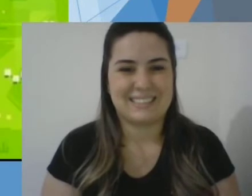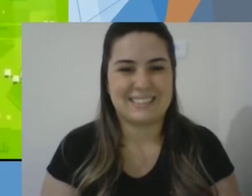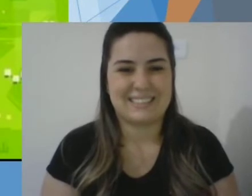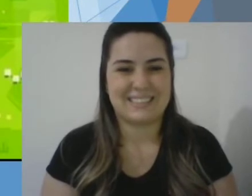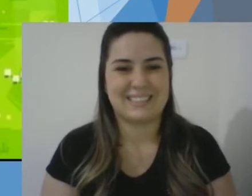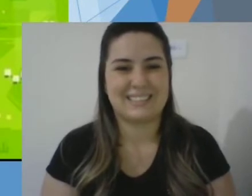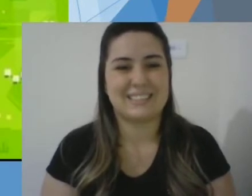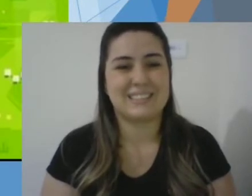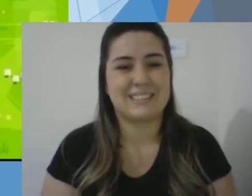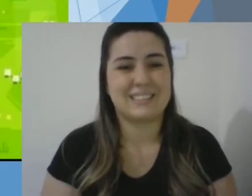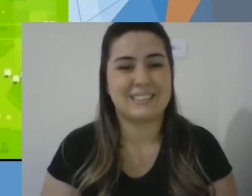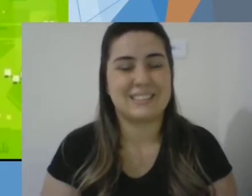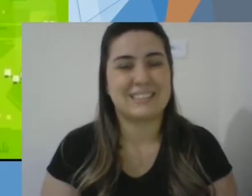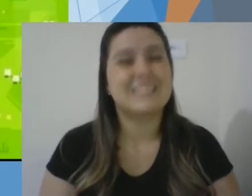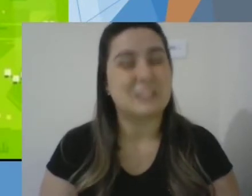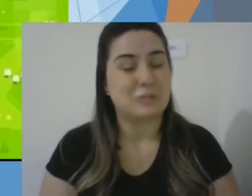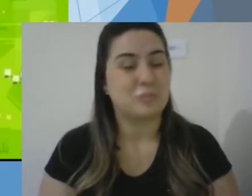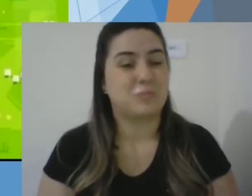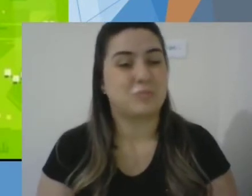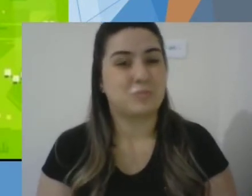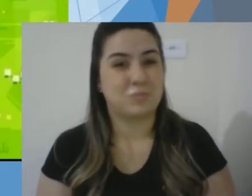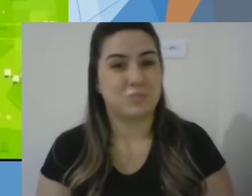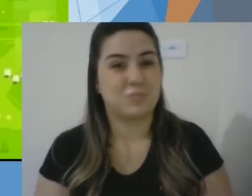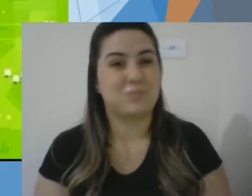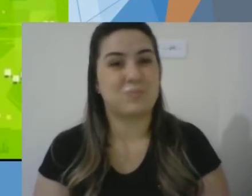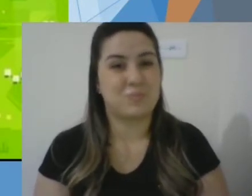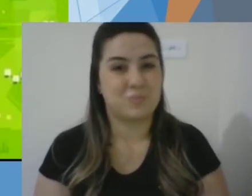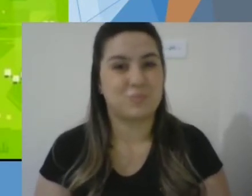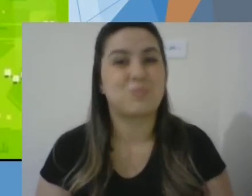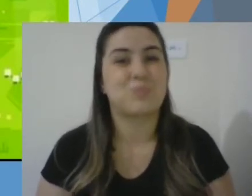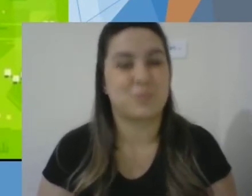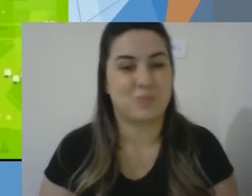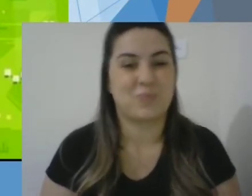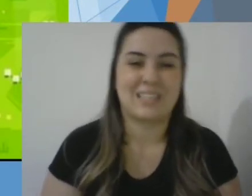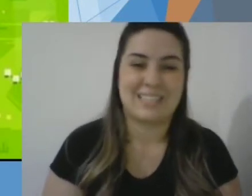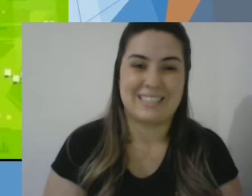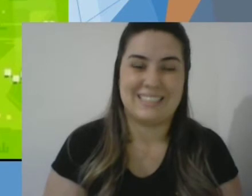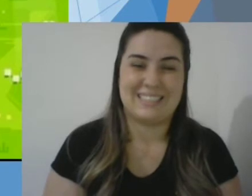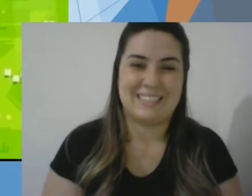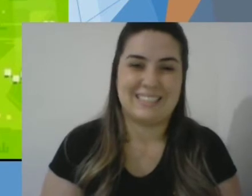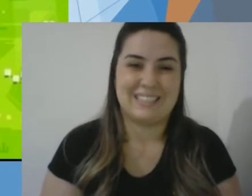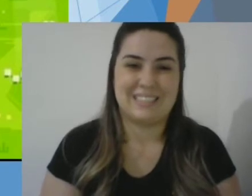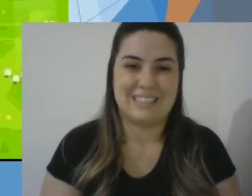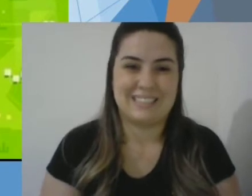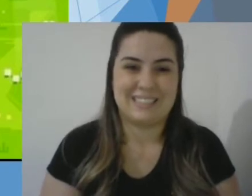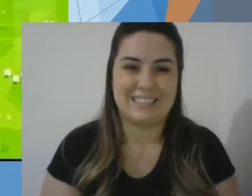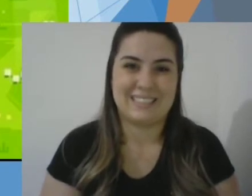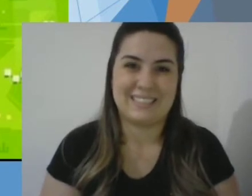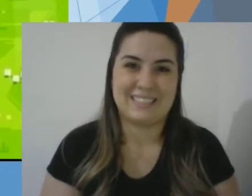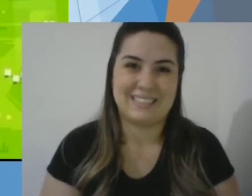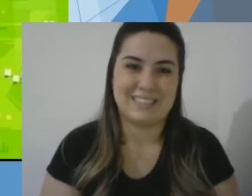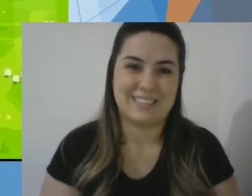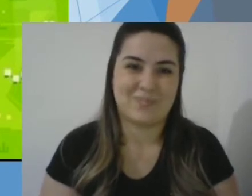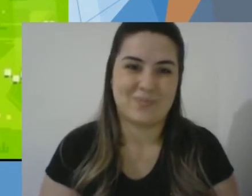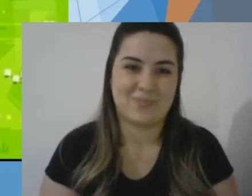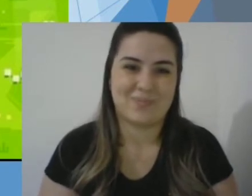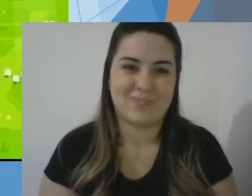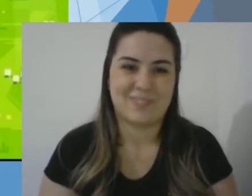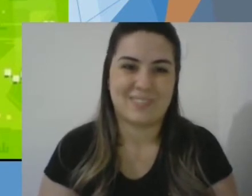podemos esquecer quantos nomes e cores aprendemos nesse livro. Foi realmente muito